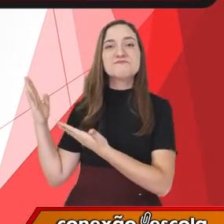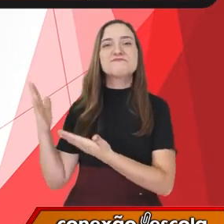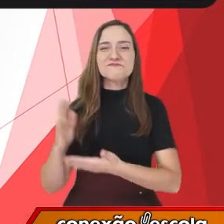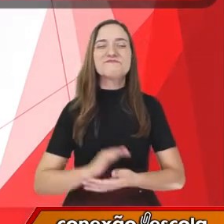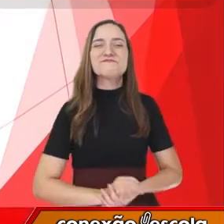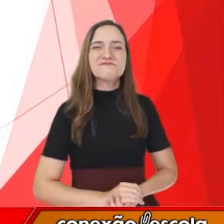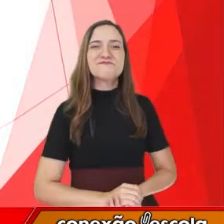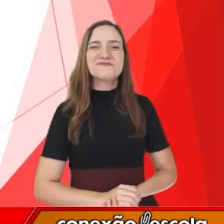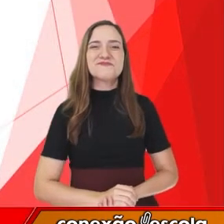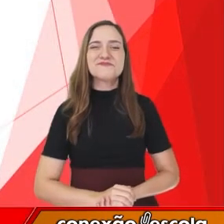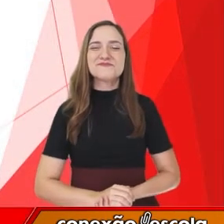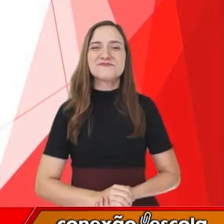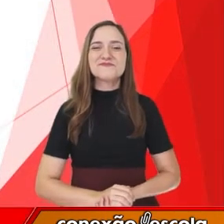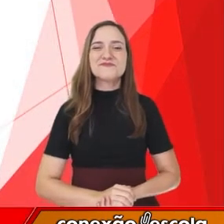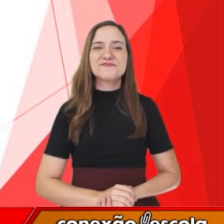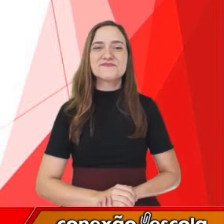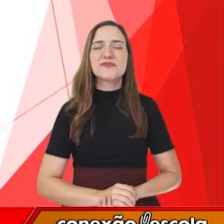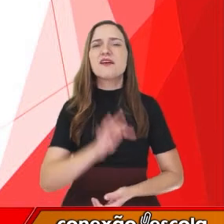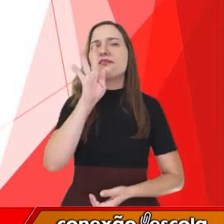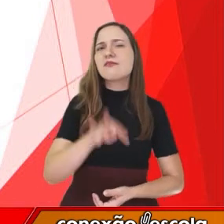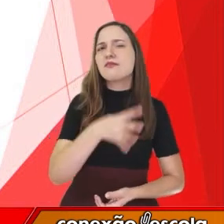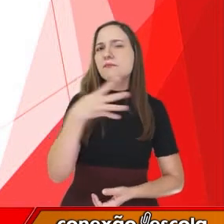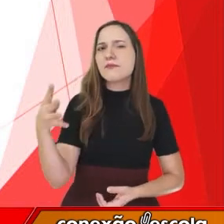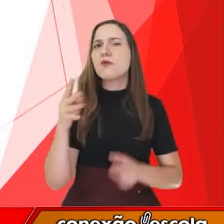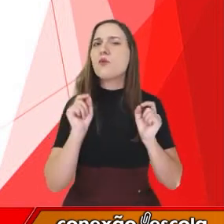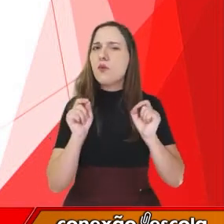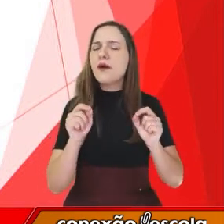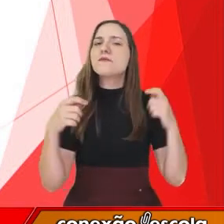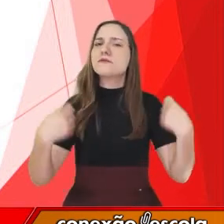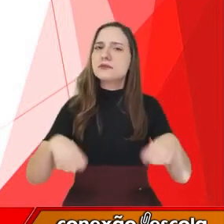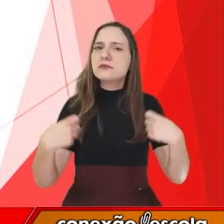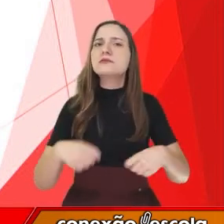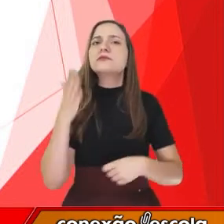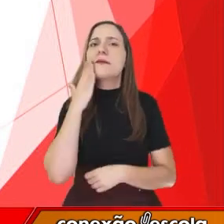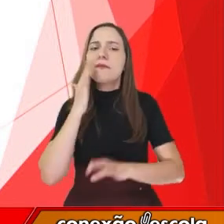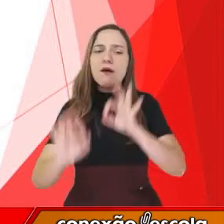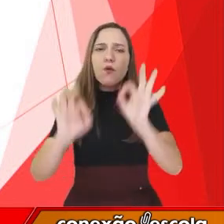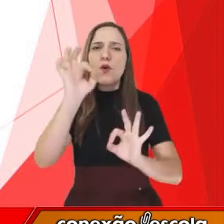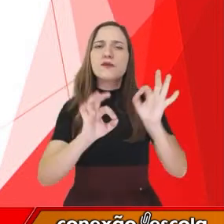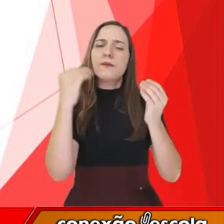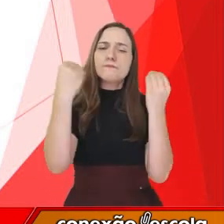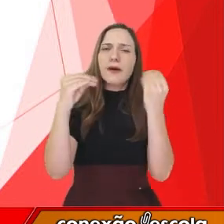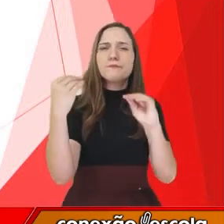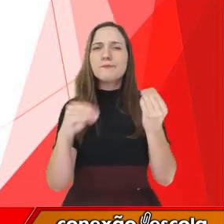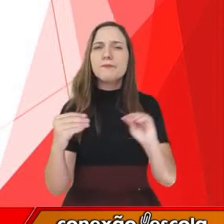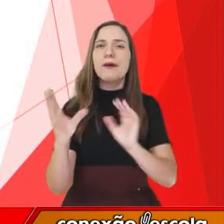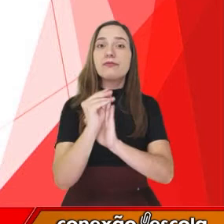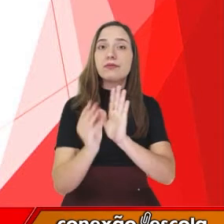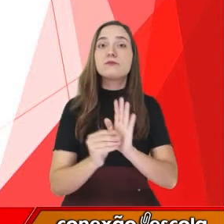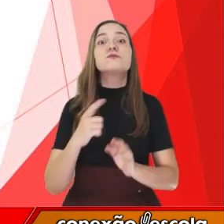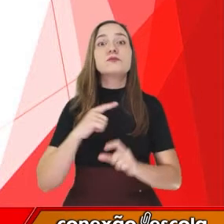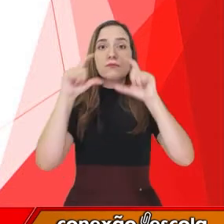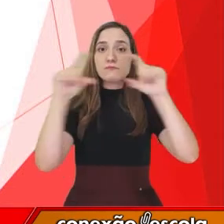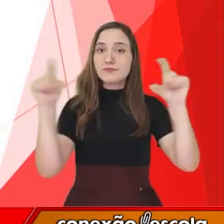ficou organizado. A tabela é uma ferramenta utilizada para organizar dados em